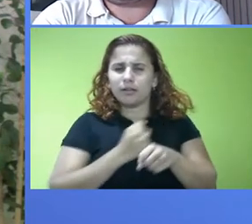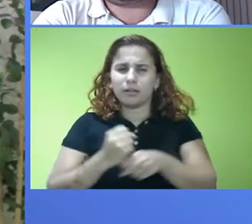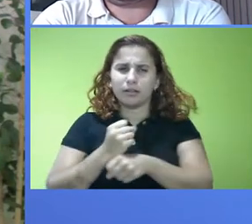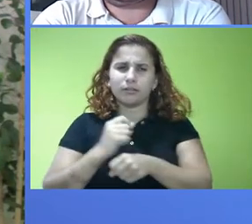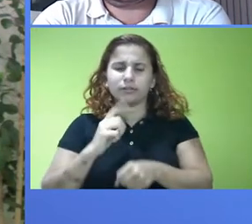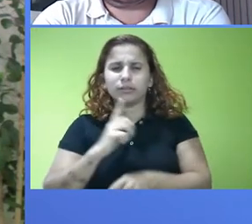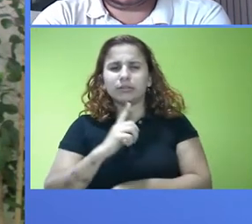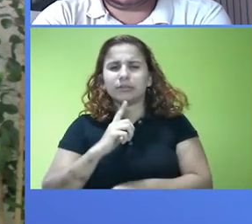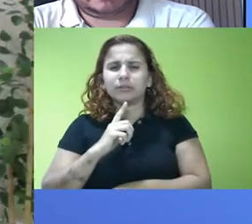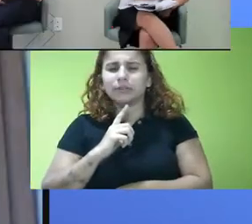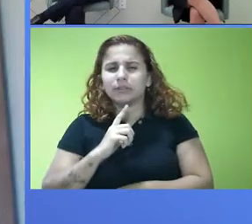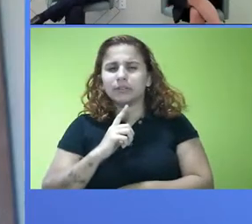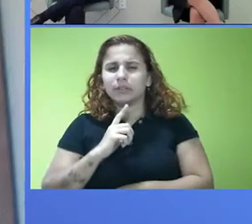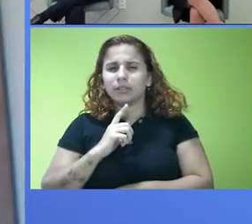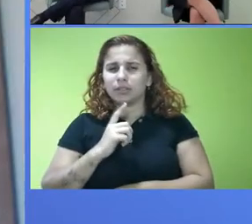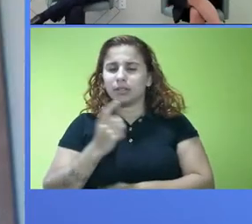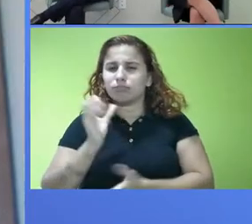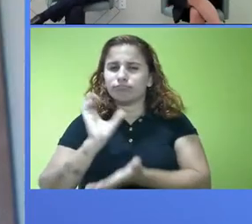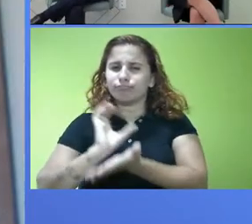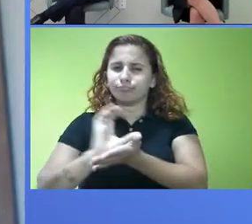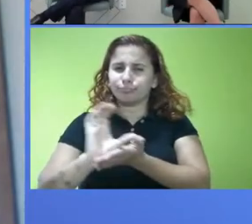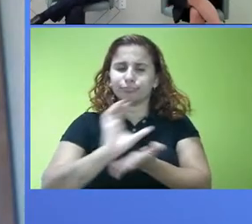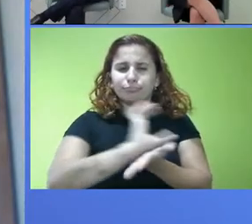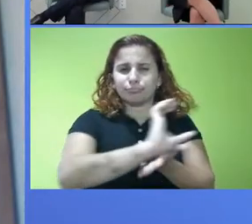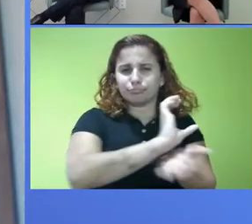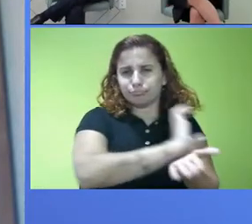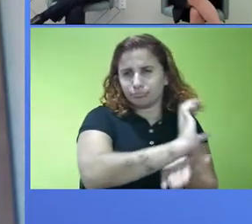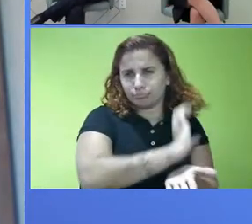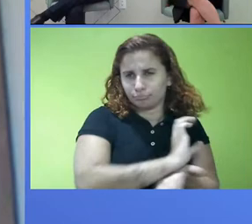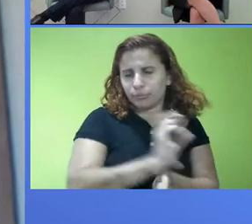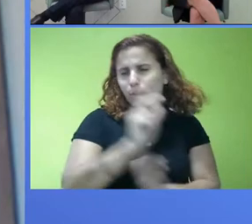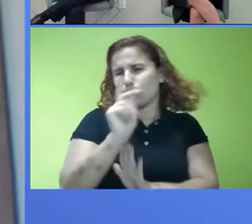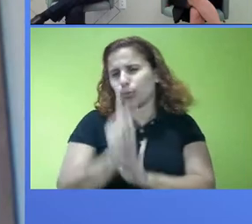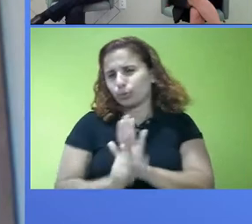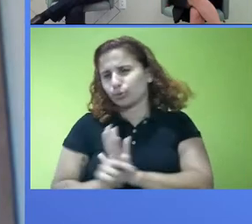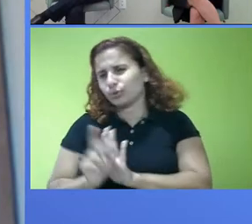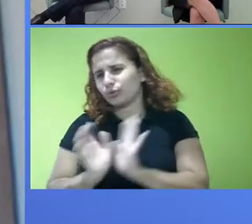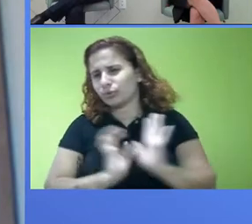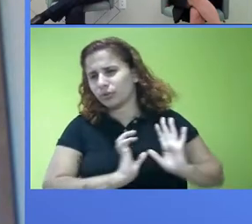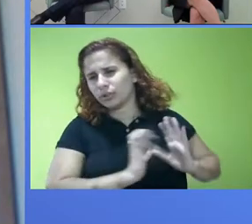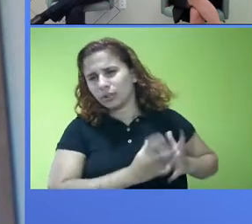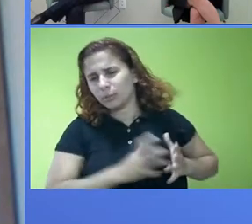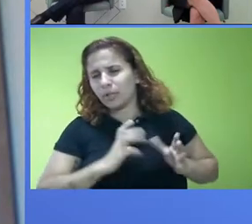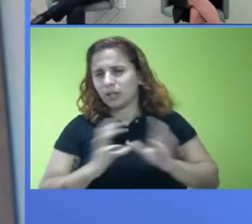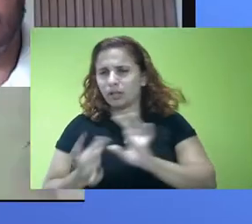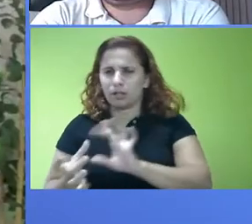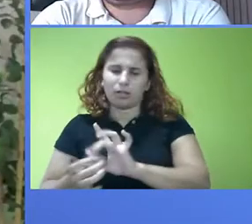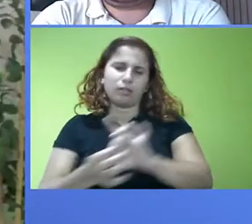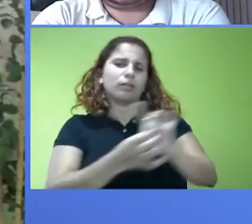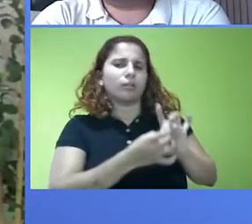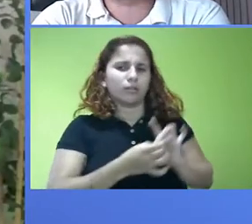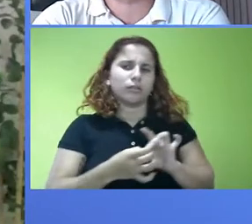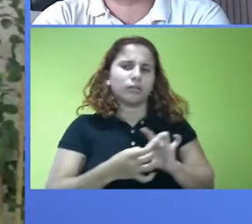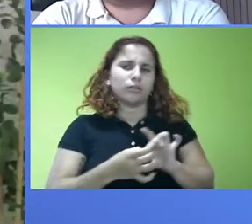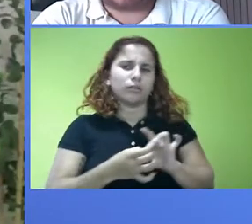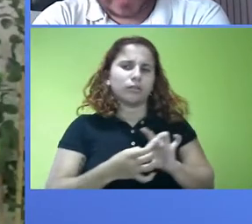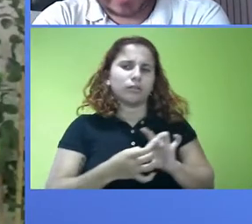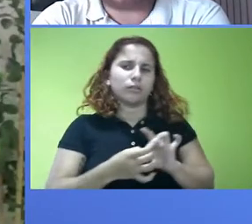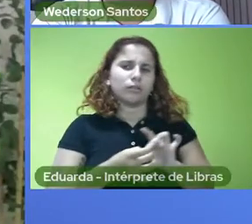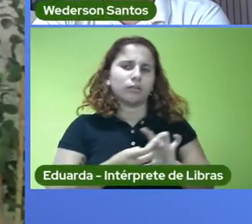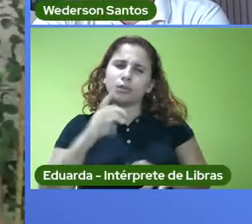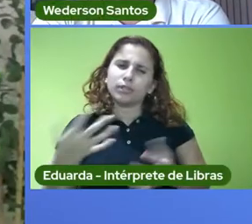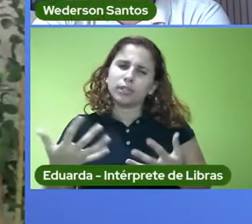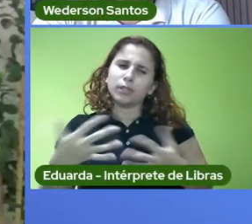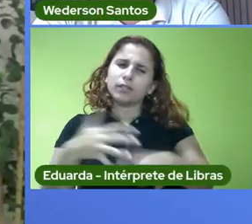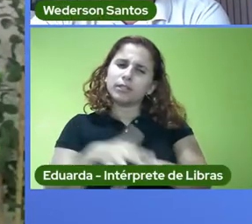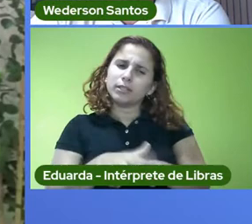patrocina projetos das APAES e das nossas co-irmãs que estão associadas conosco, voltados para a inserção da pessoa com deficiência no mundo do